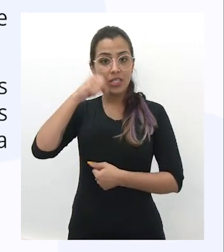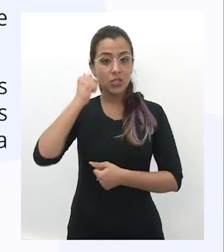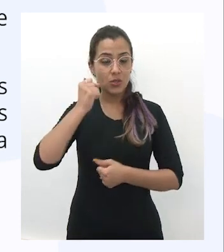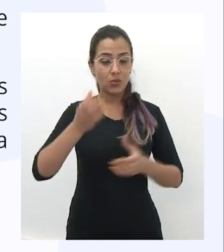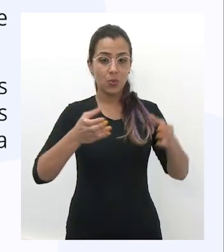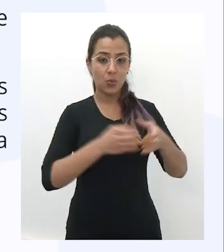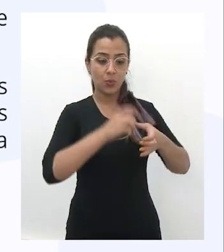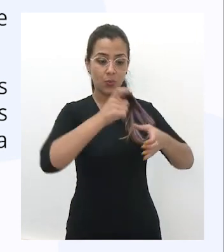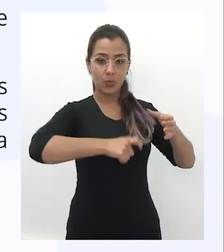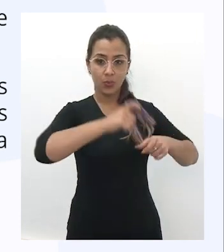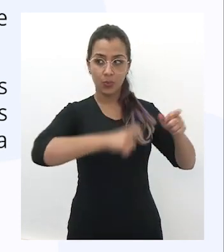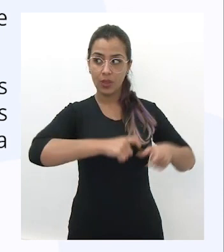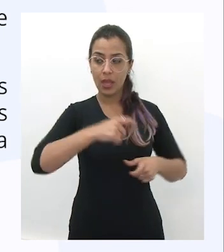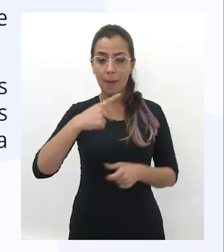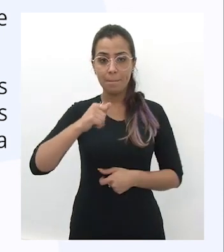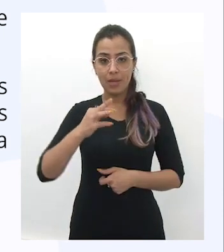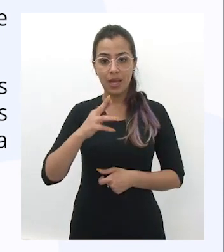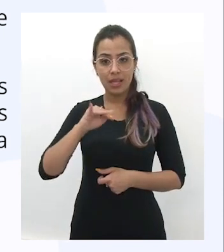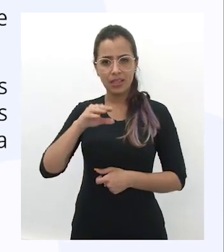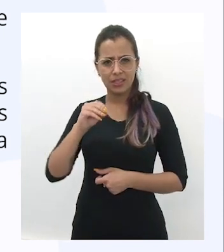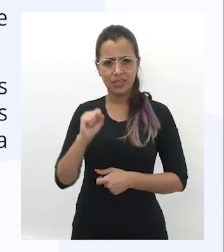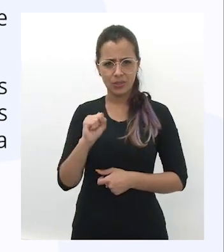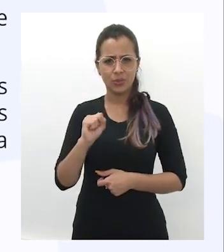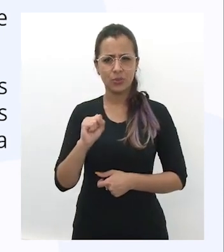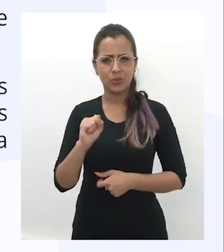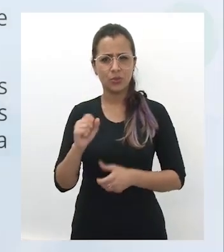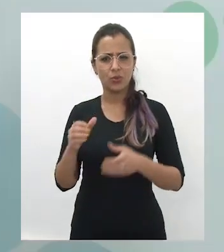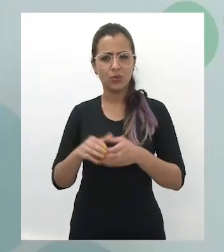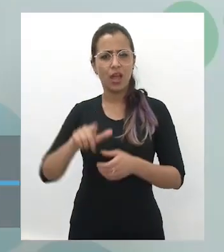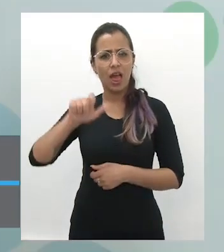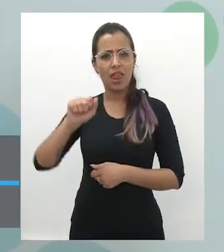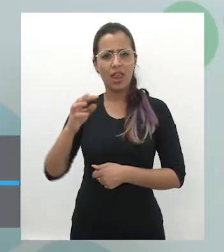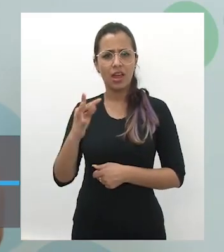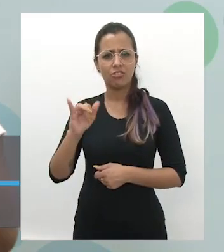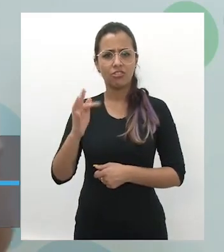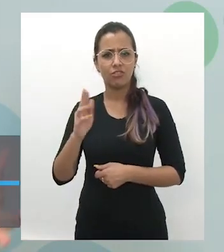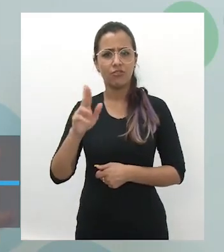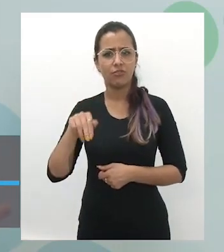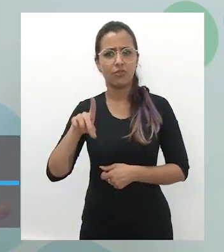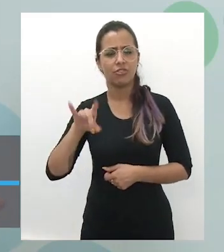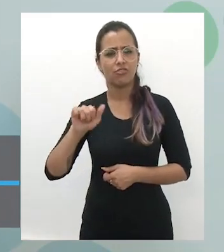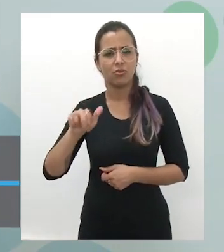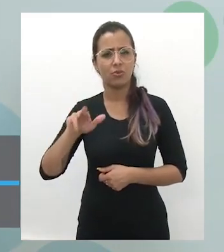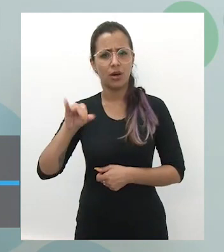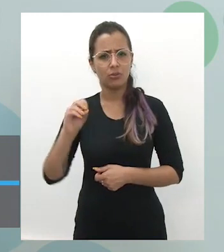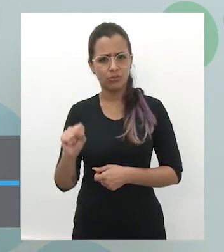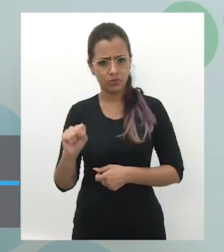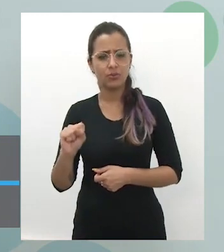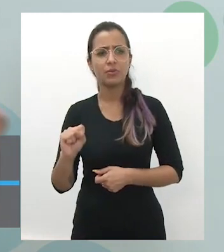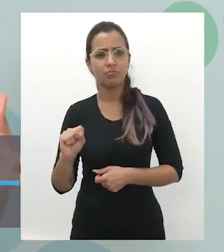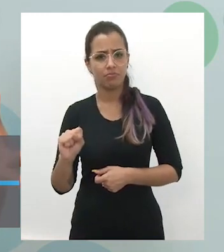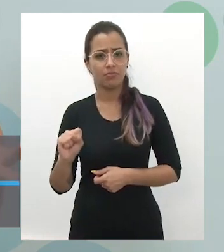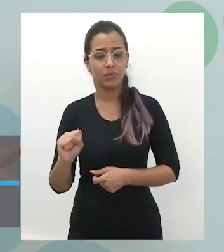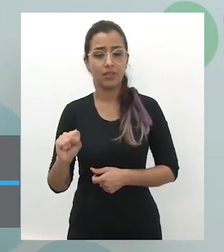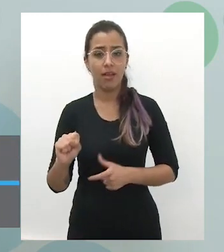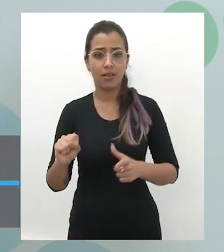uma elite econômica formada por latifundiários. Sextuano, latifundiários são donos de grandes terras. Então, os donos